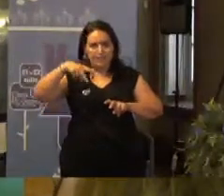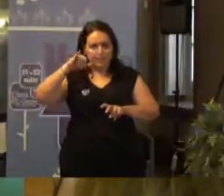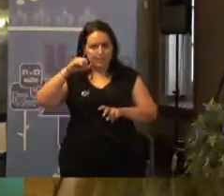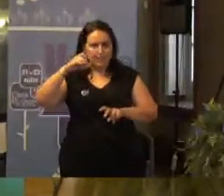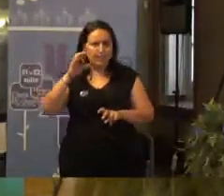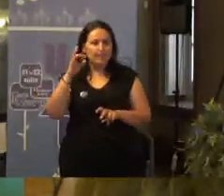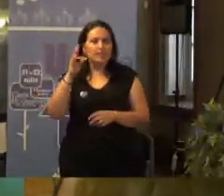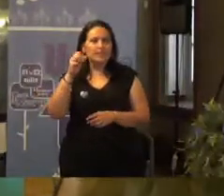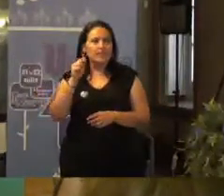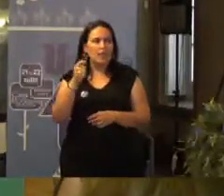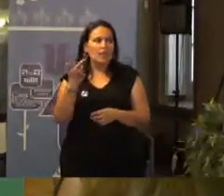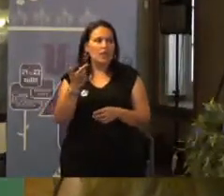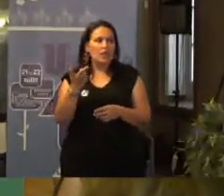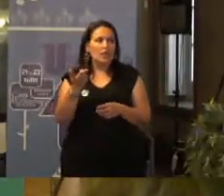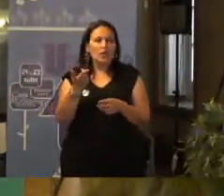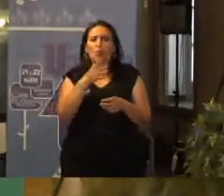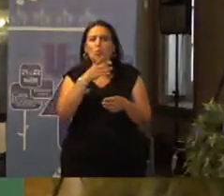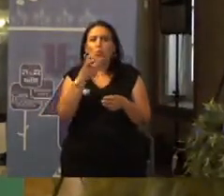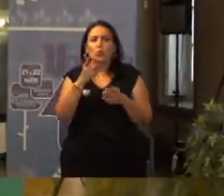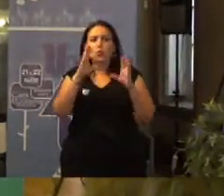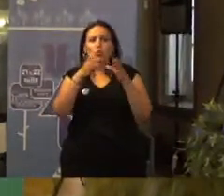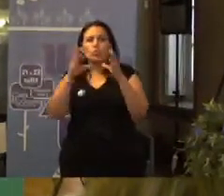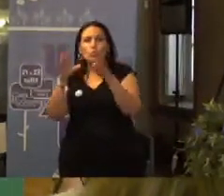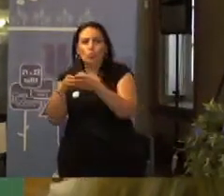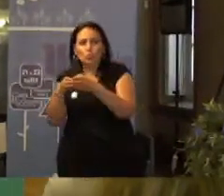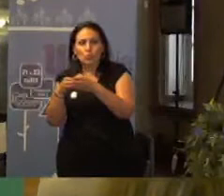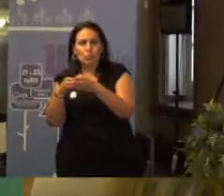do papel da participação dos partidos comunistas nos parlamentos.